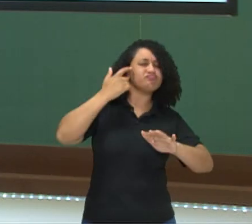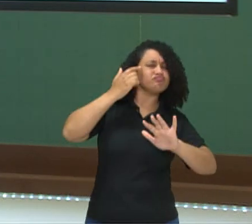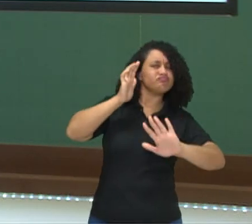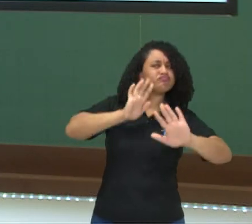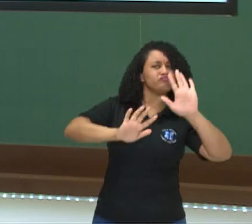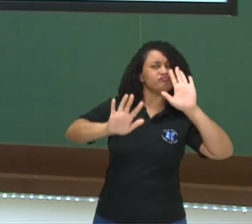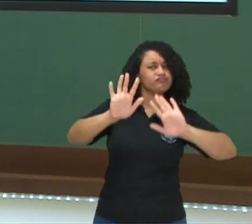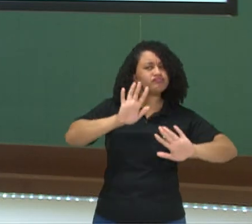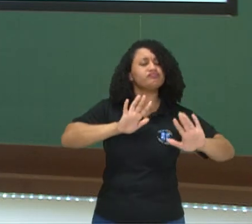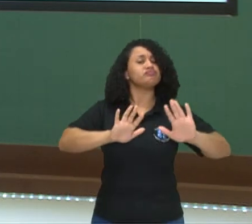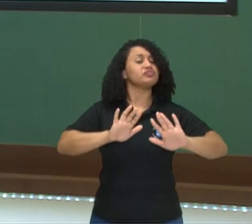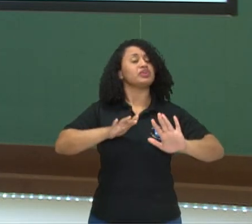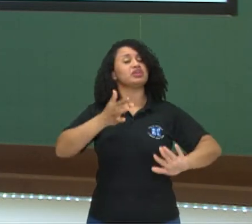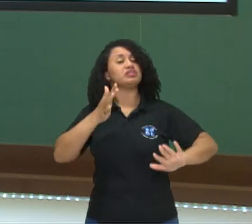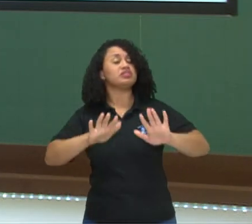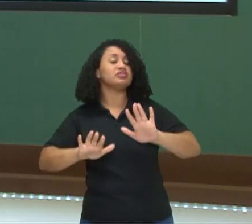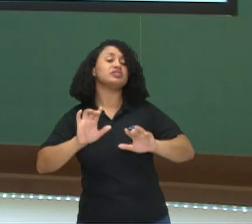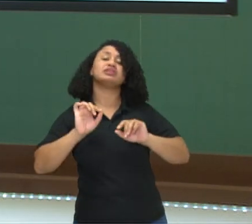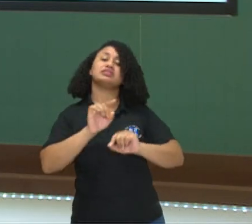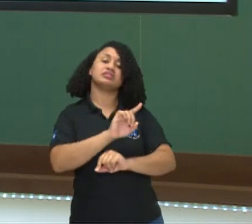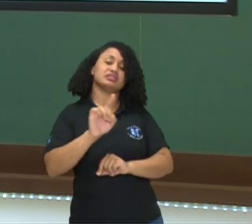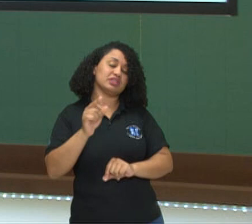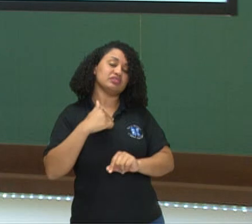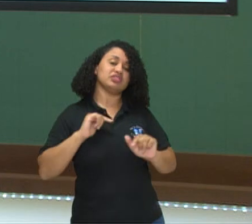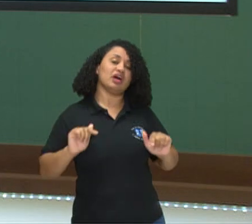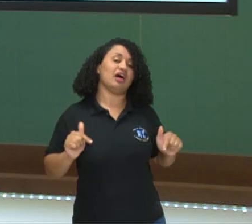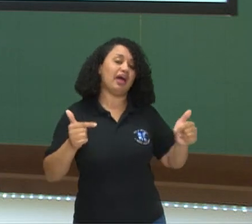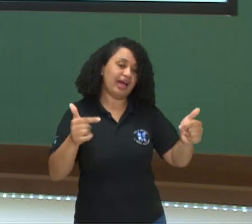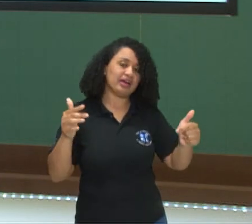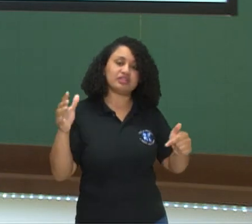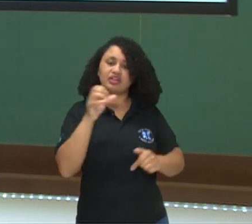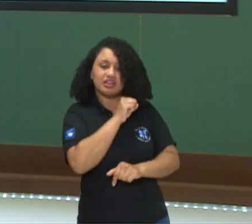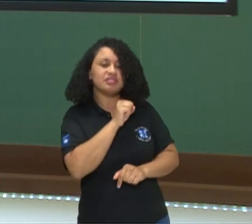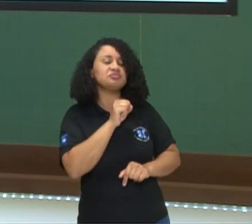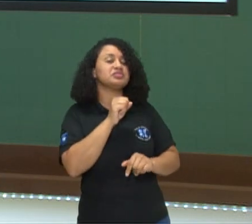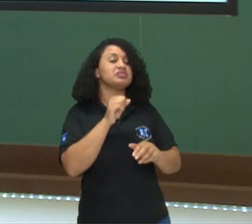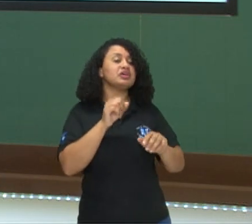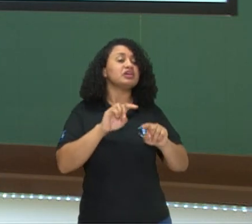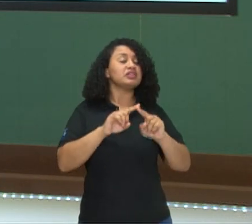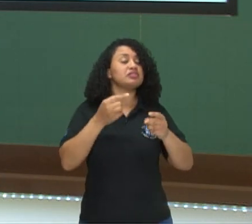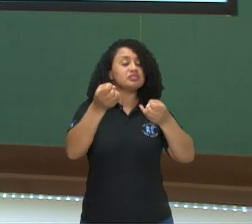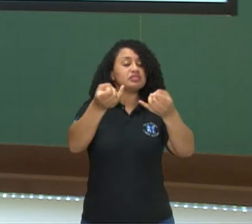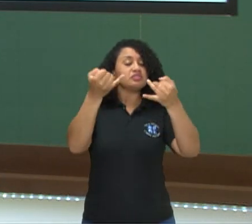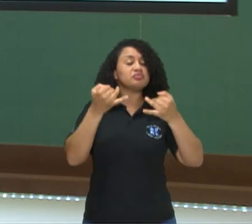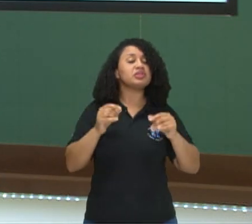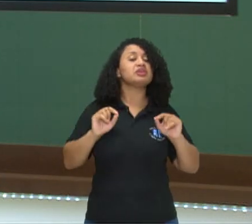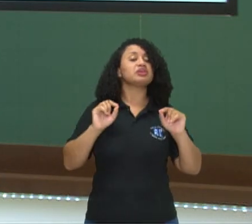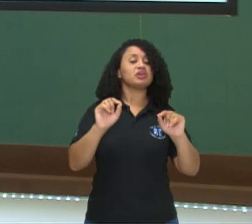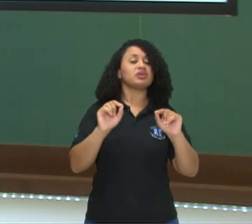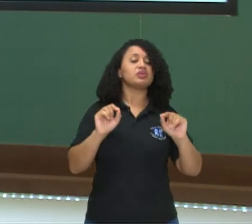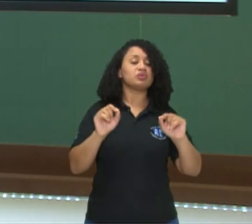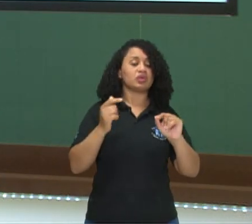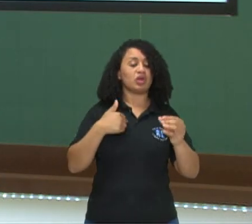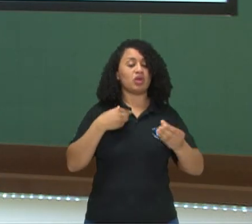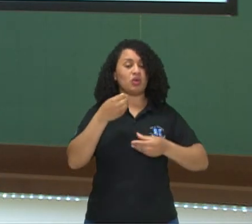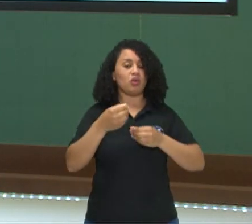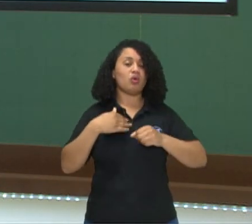ou seja, eu penso, às vezes não, eu ajo ali sem pensar. Então fala sobre um pouco, né, do